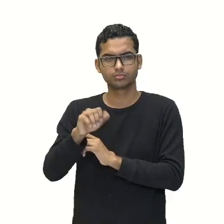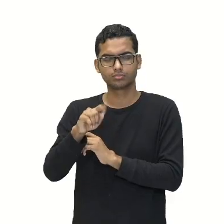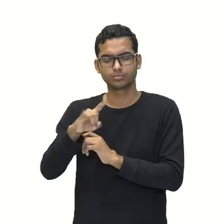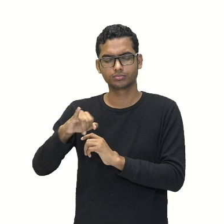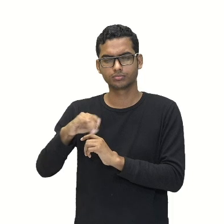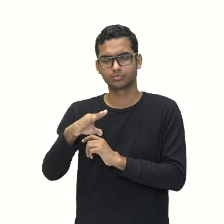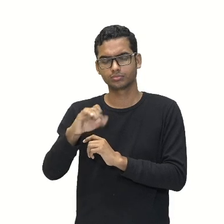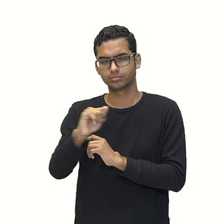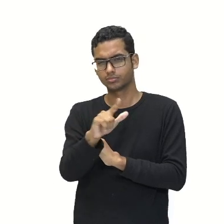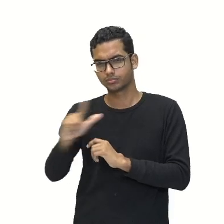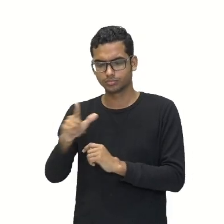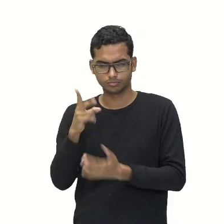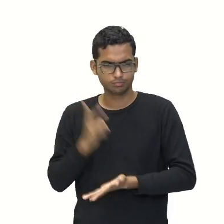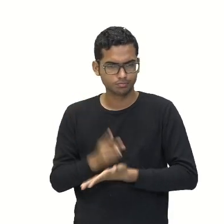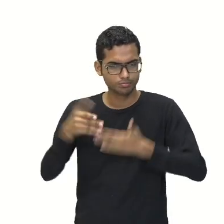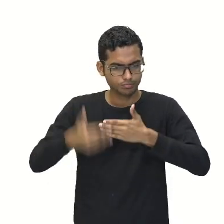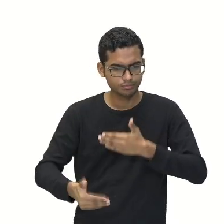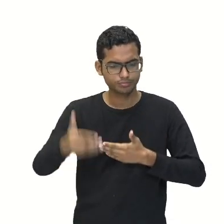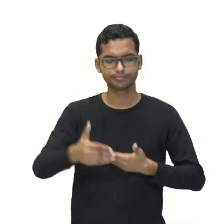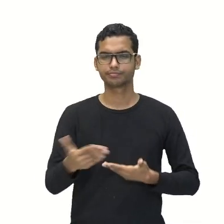Então vamos continuar lá.